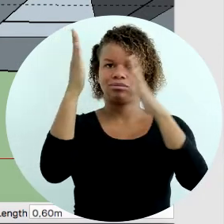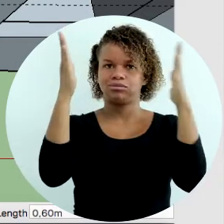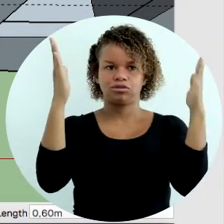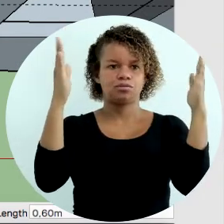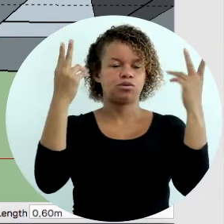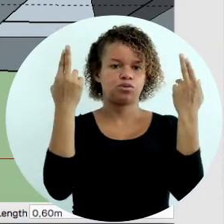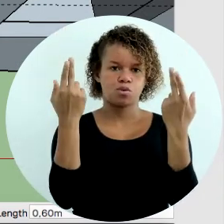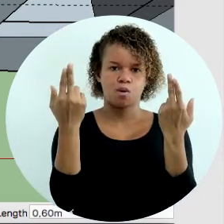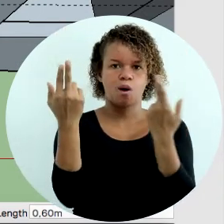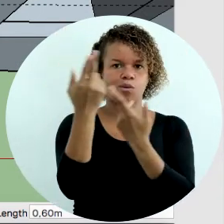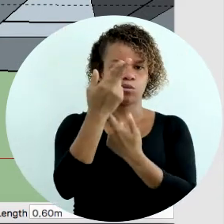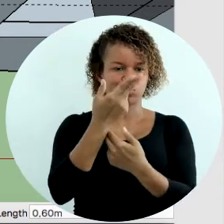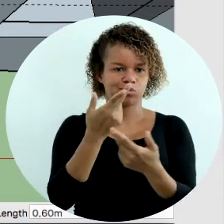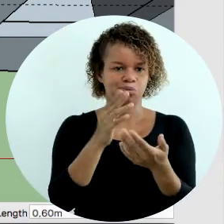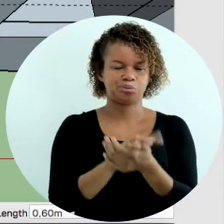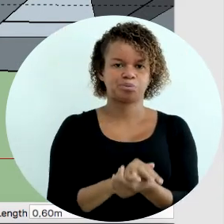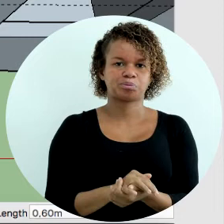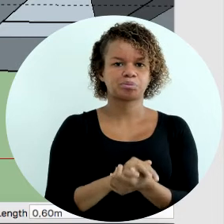porta.